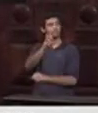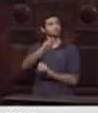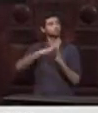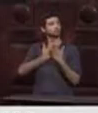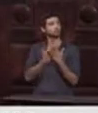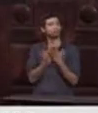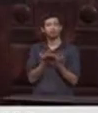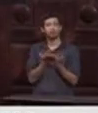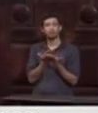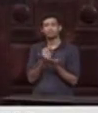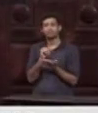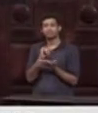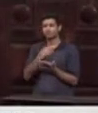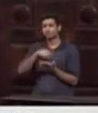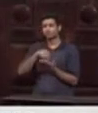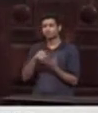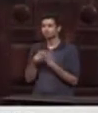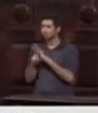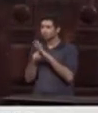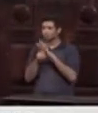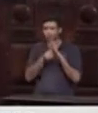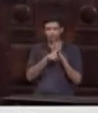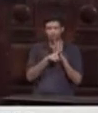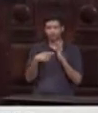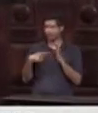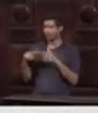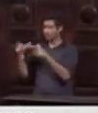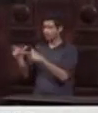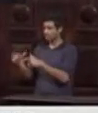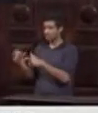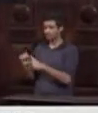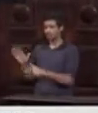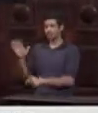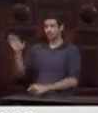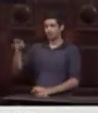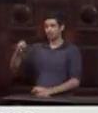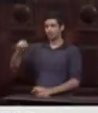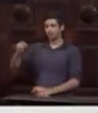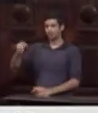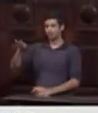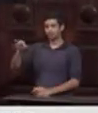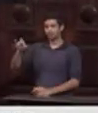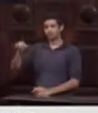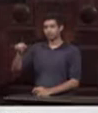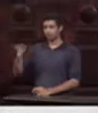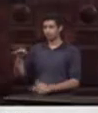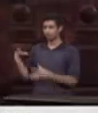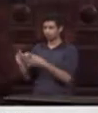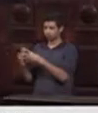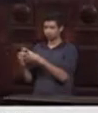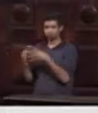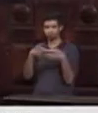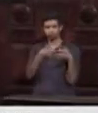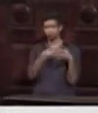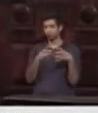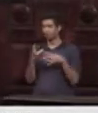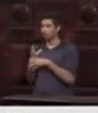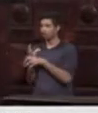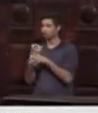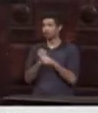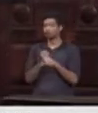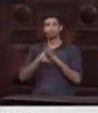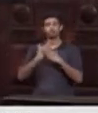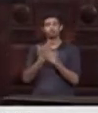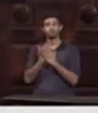em conta o entorno e a comunidade de Manguinhos, são 26 escolas fechadas e sem aula, com alunos